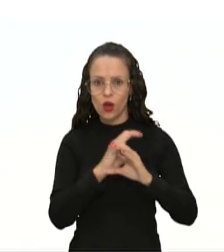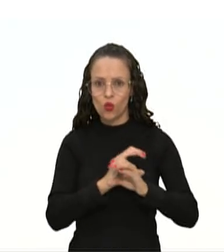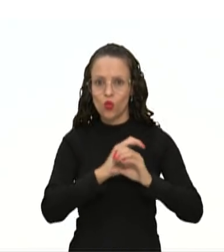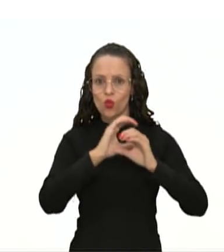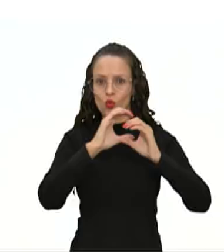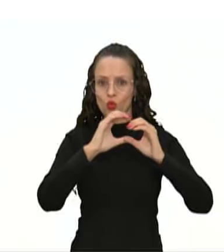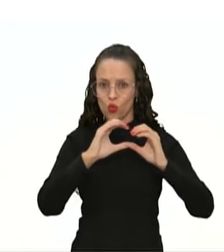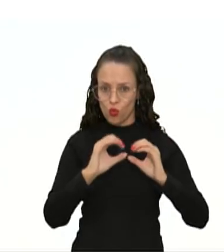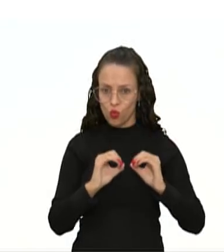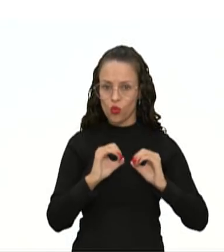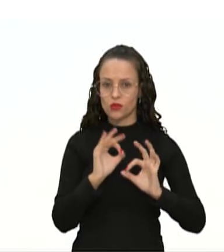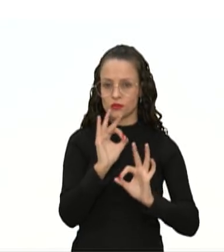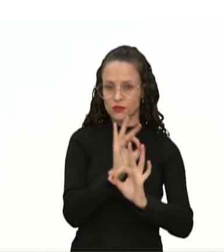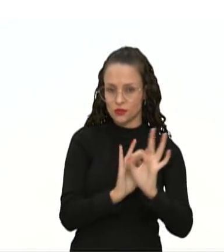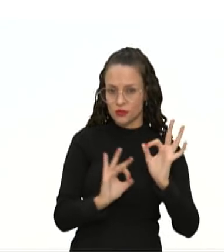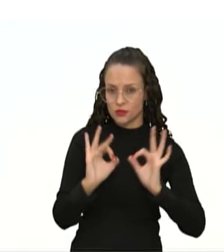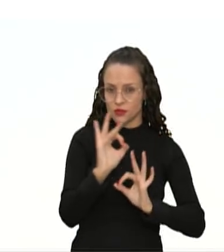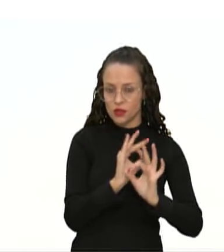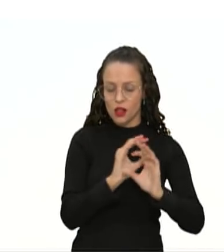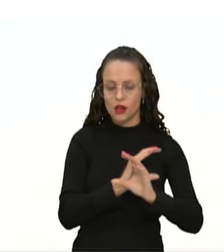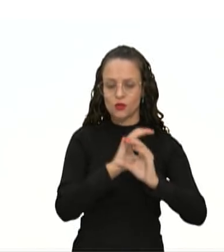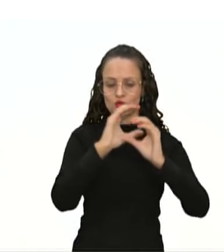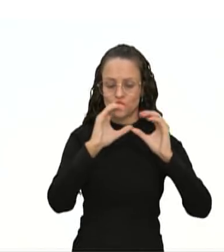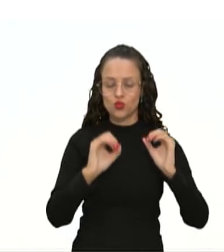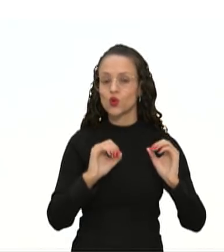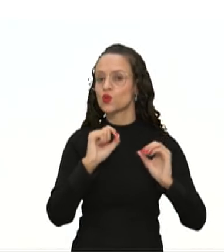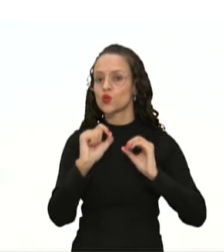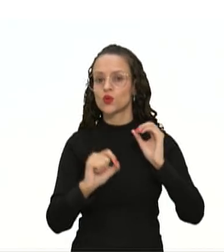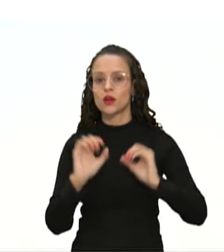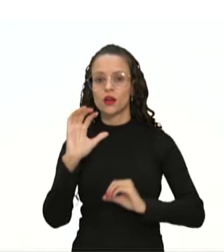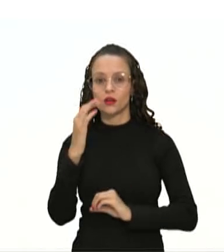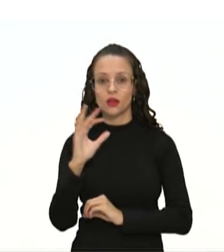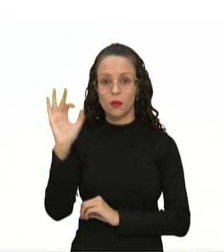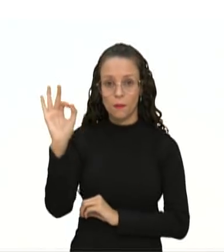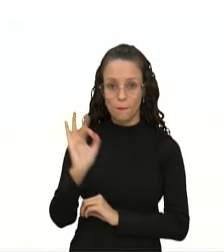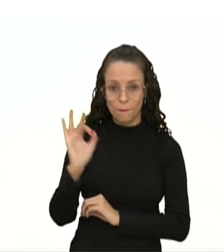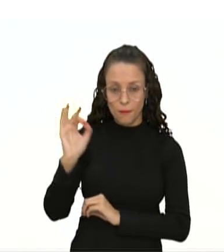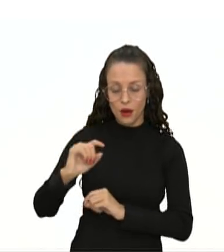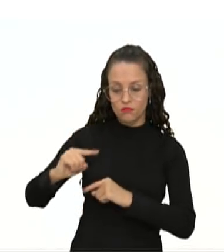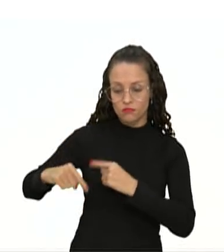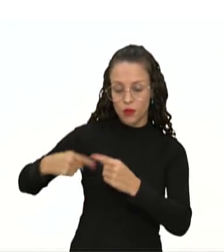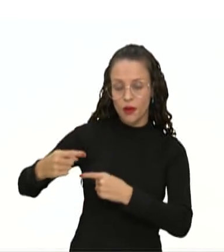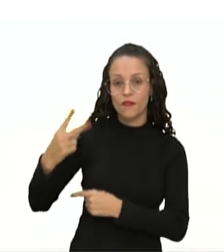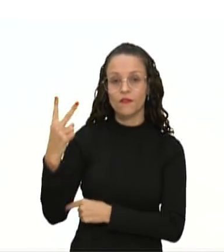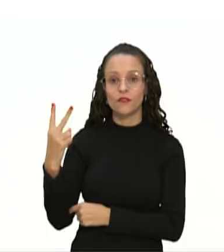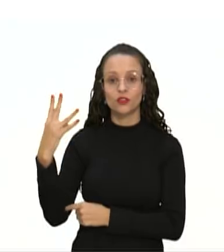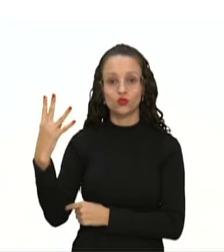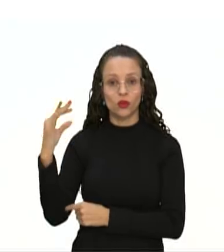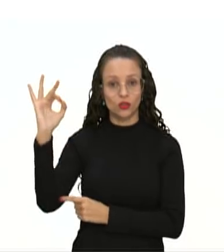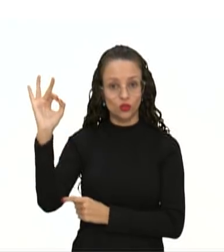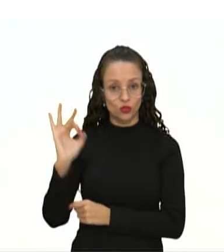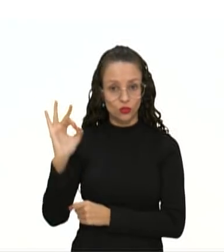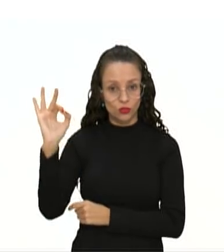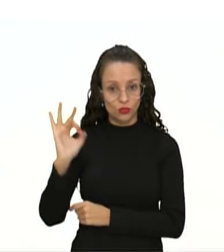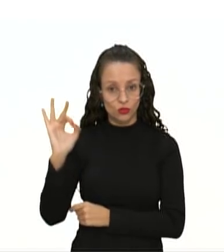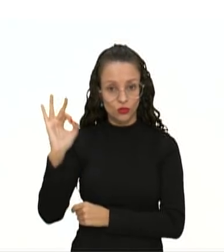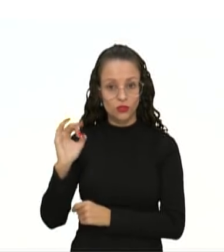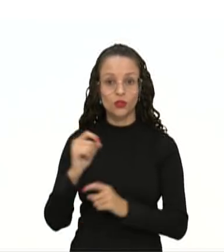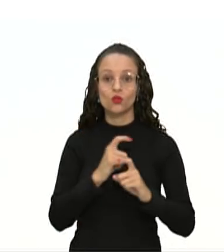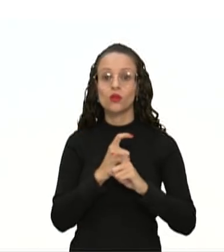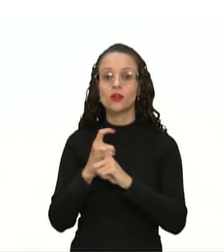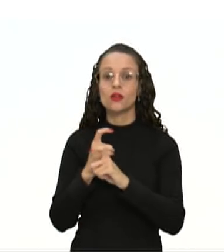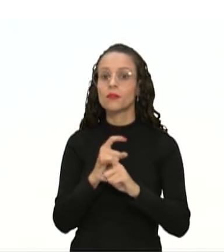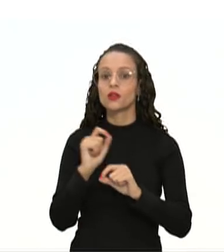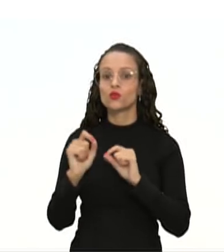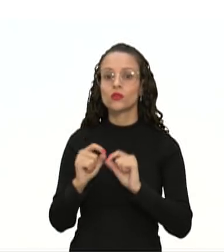gametogênese, meiose das células reprodutoras de um indivíduo, ocorre uma taxa de permutação de 24%. Os gametas formados serão.